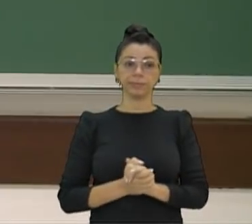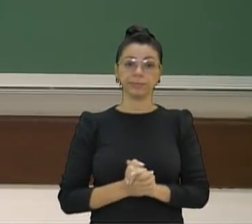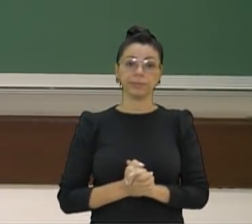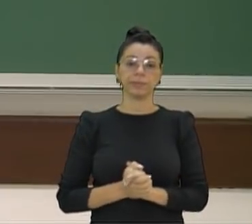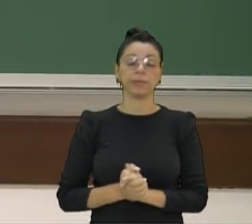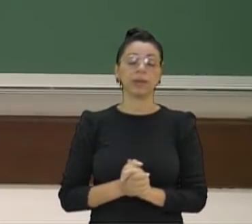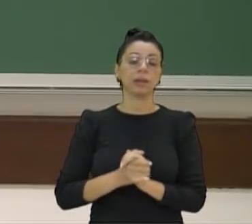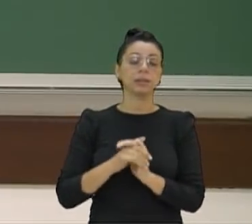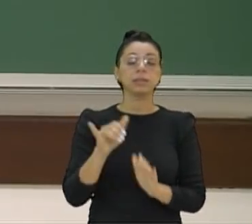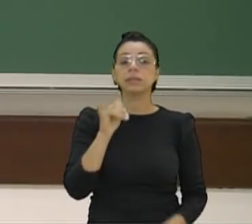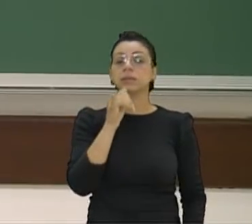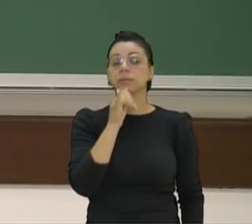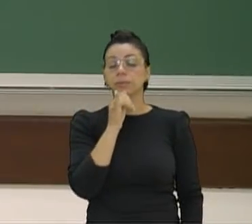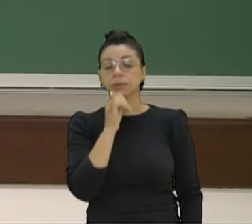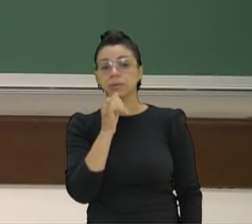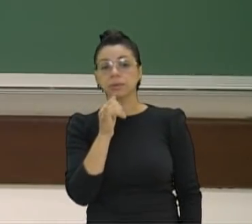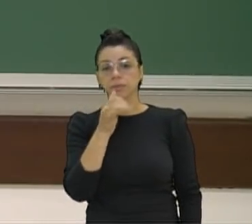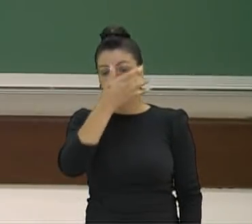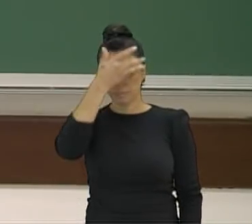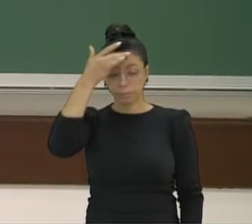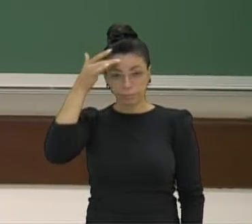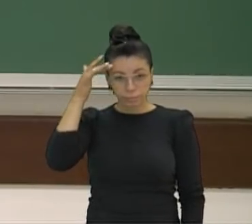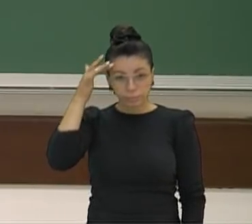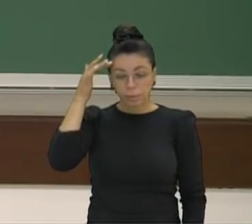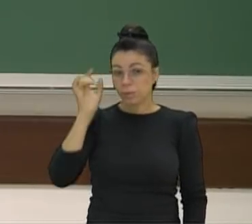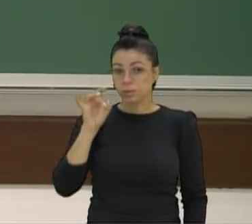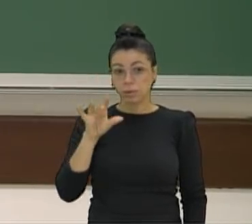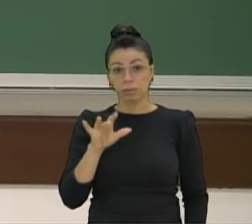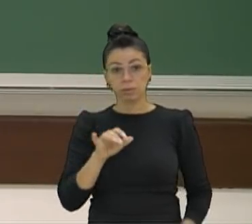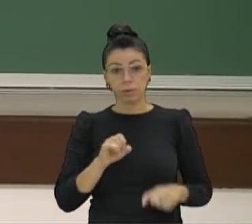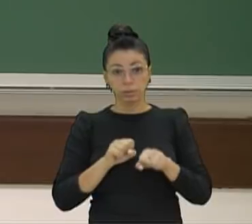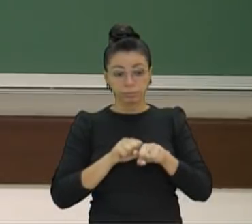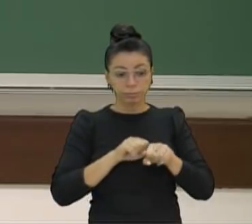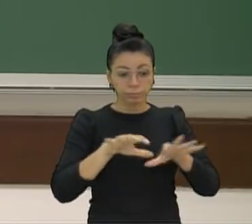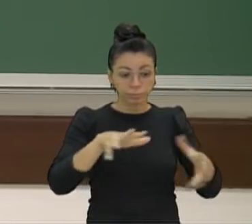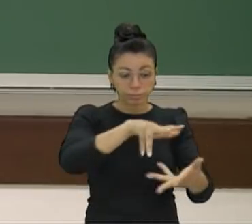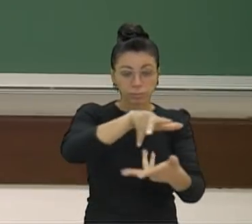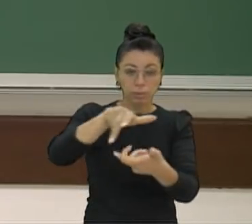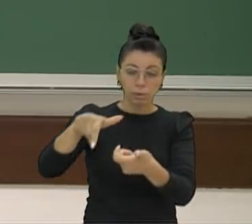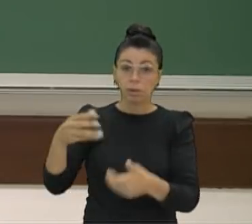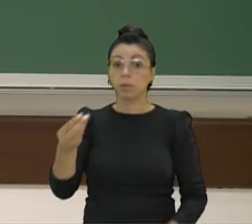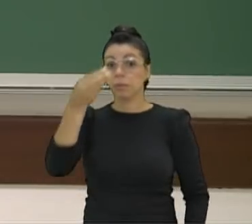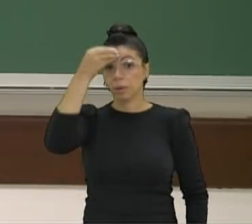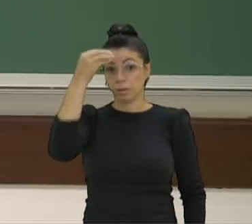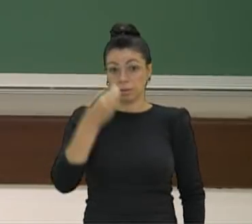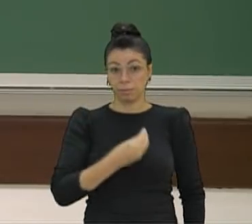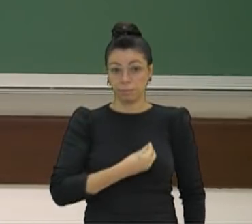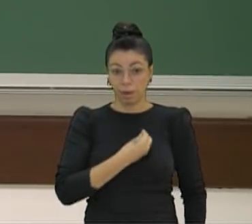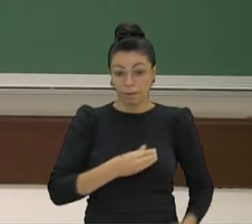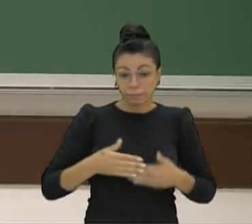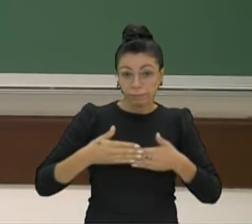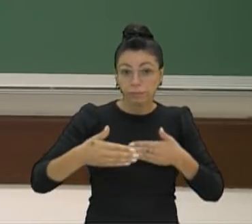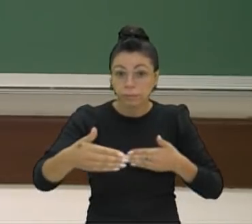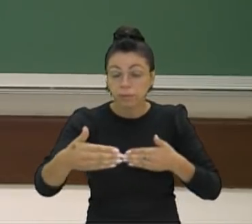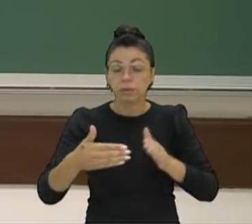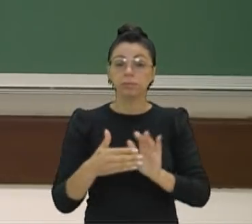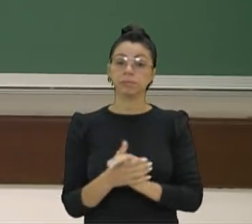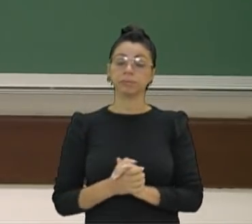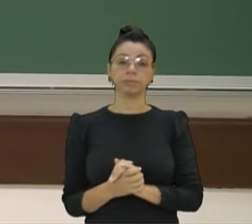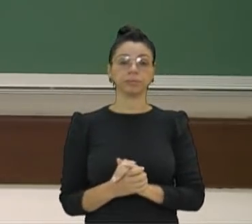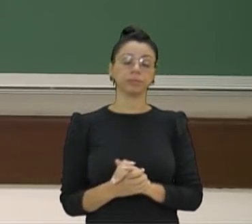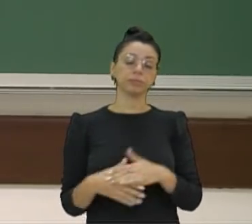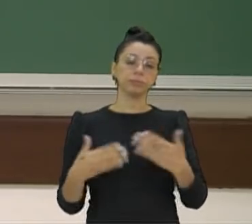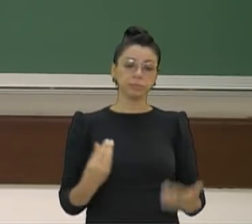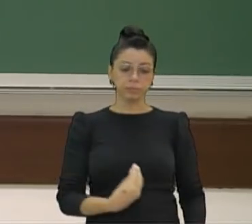Se uma pessoa, isso não só agora em pandemia, tá? Mas guarda isso para sua vida. Se você em algum momento da vida, né,